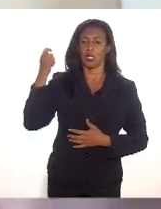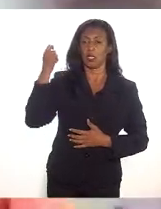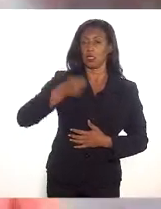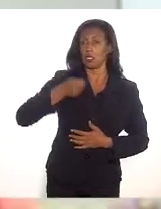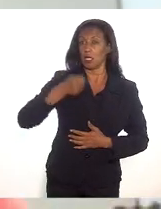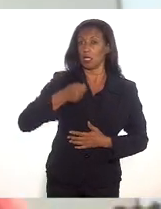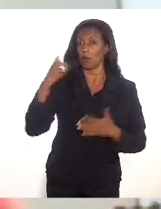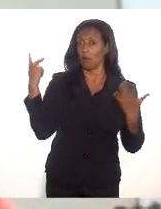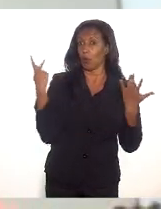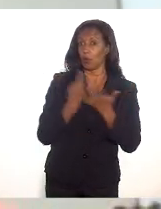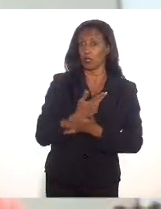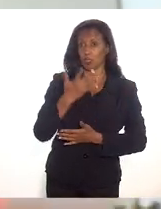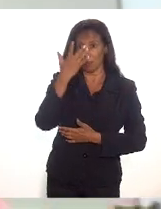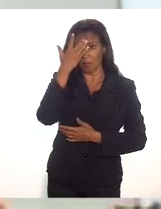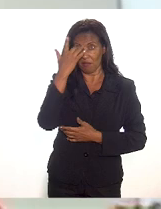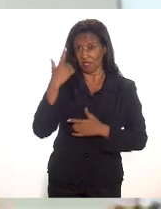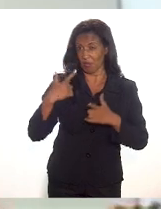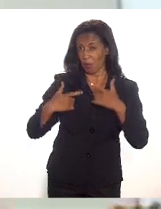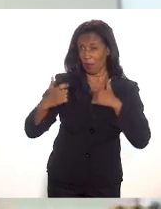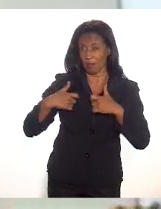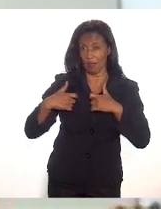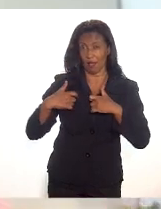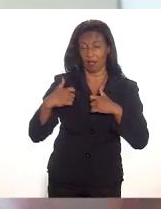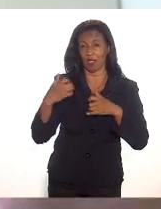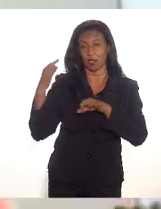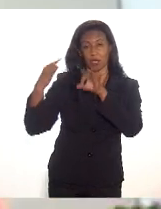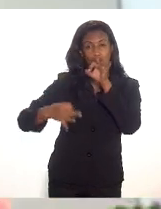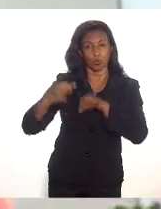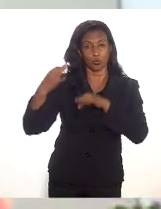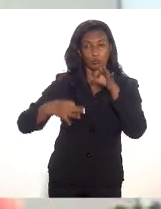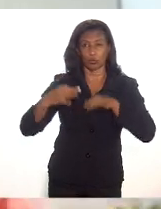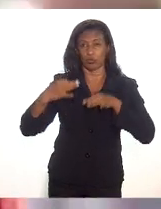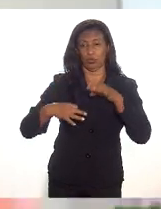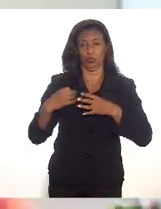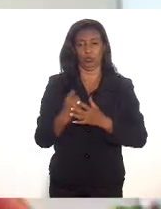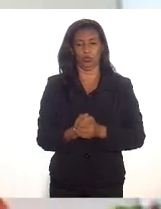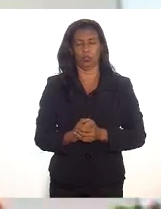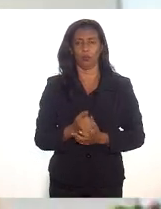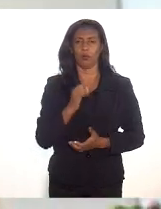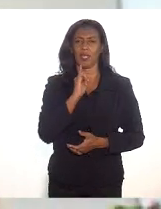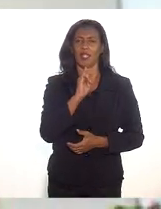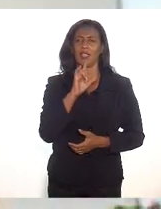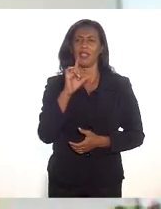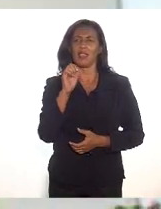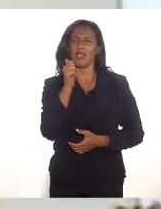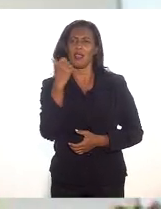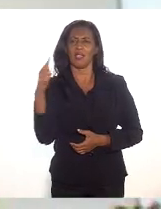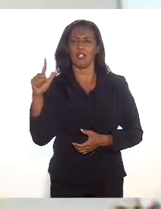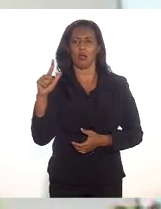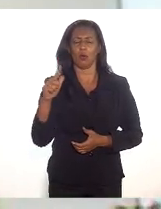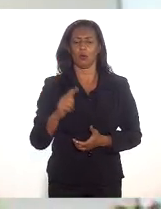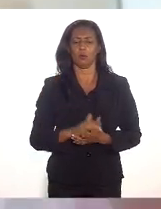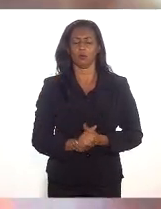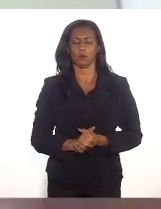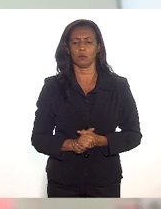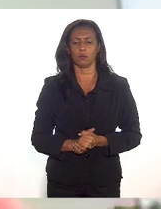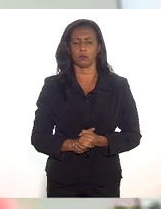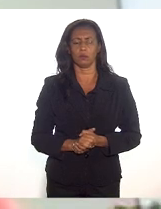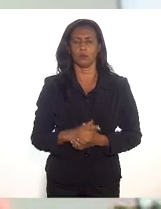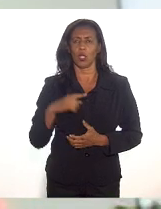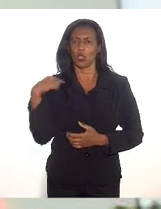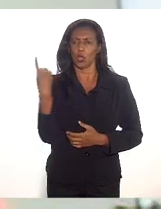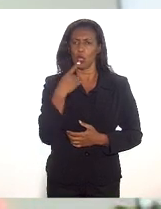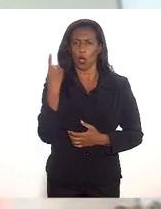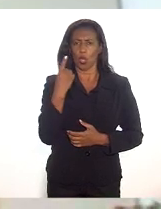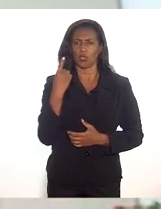abrir uma guerra judicial tremenda, porque vai ter continuidade de forma ilegal e antidemocrática. E nós vamos fazer essa